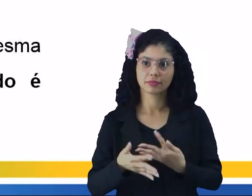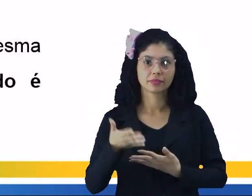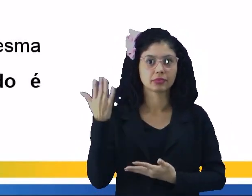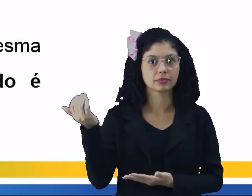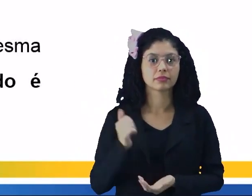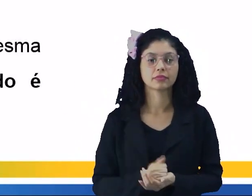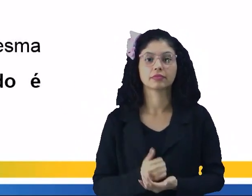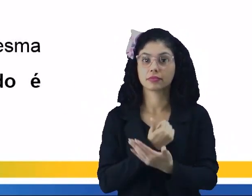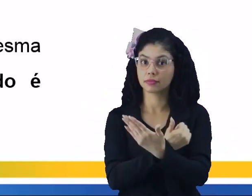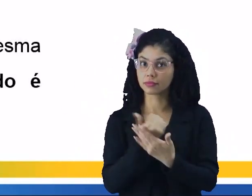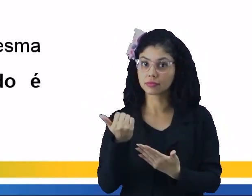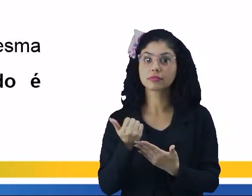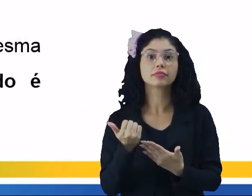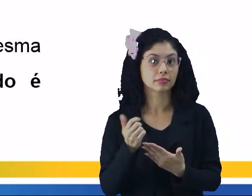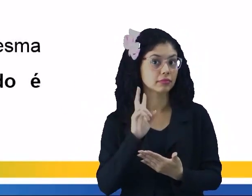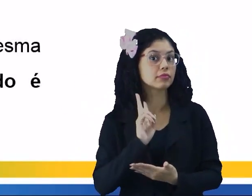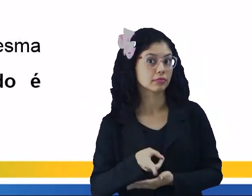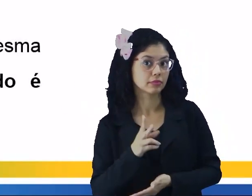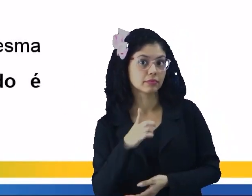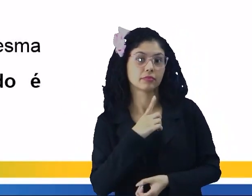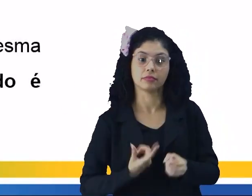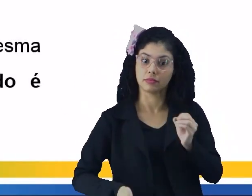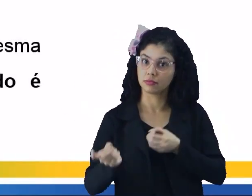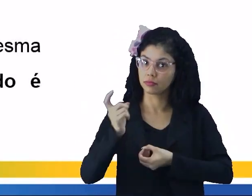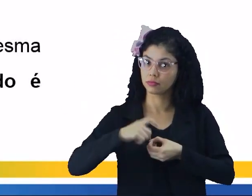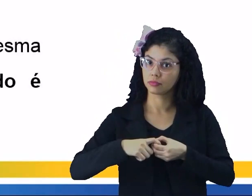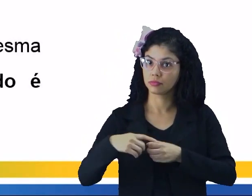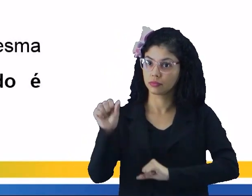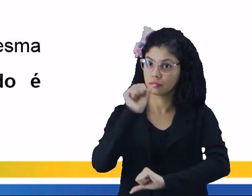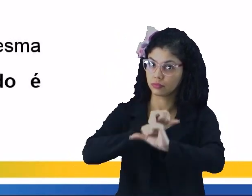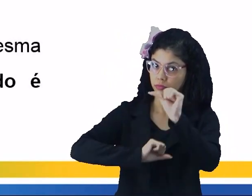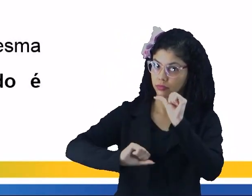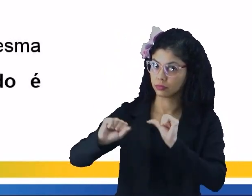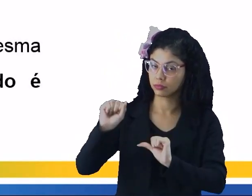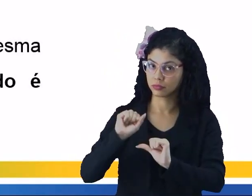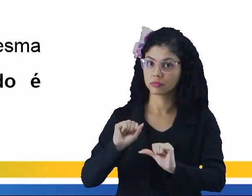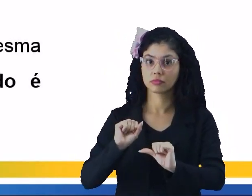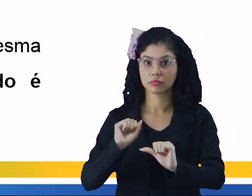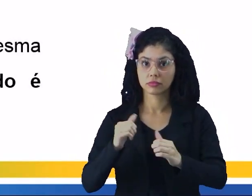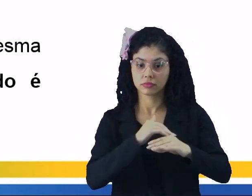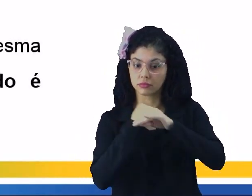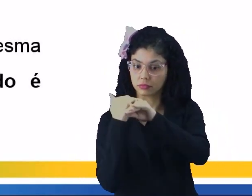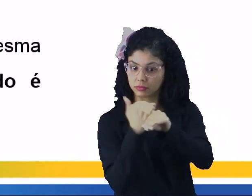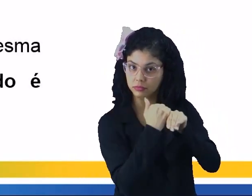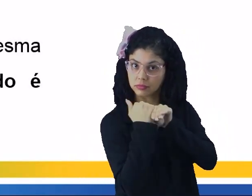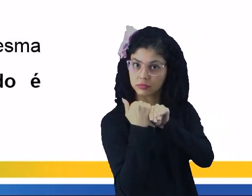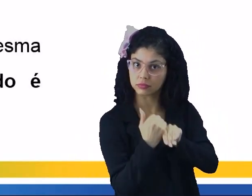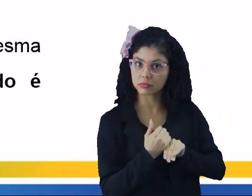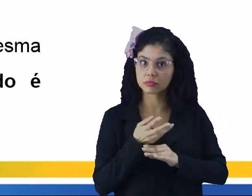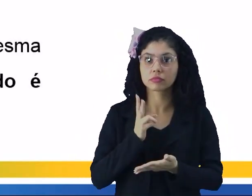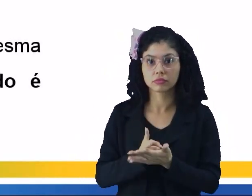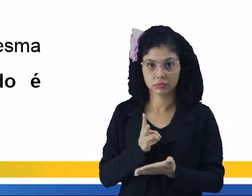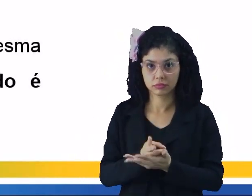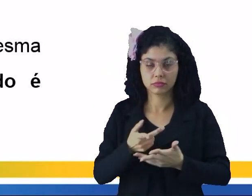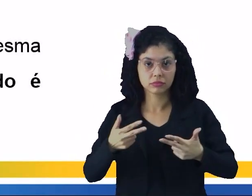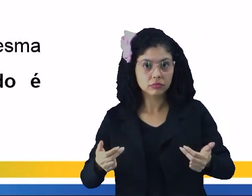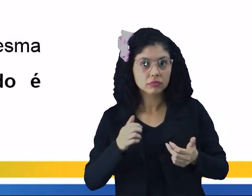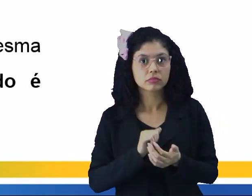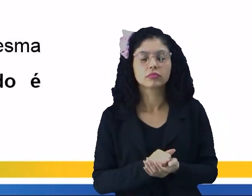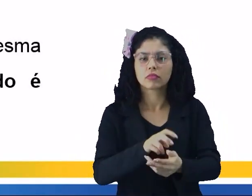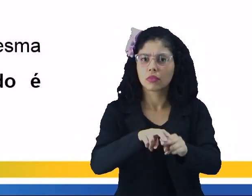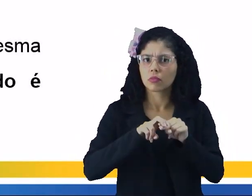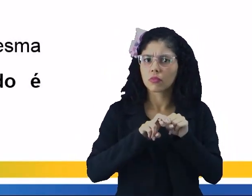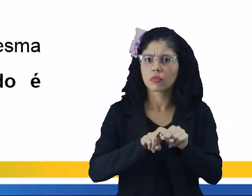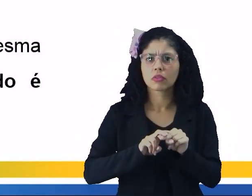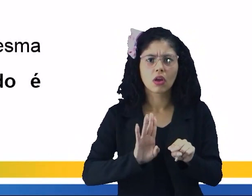né? A toda ação há sempre uma reação oposta e de igual intensidade. É por